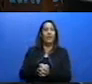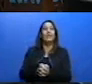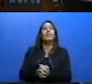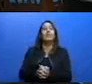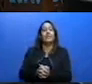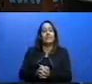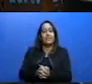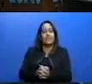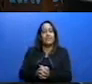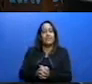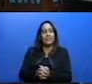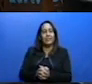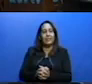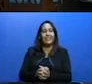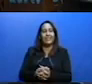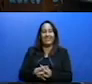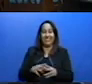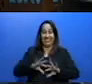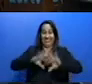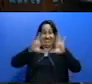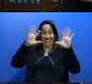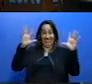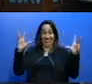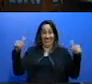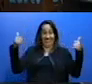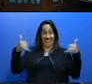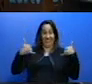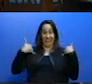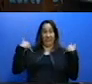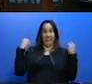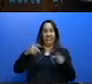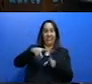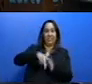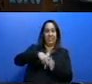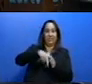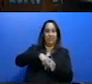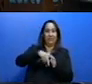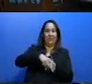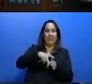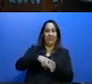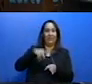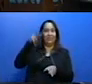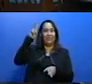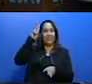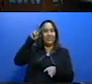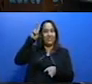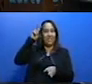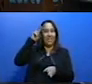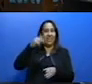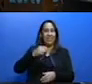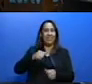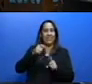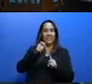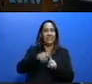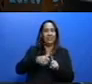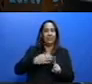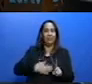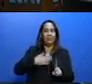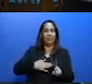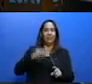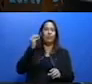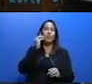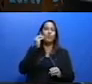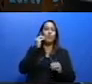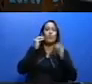aqui em clima de festa, em clima de folclore, em clima de agosto. Aquele